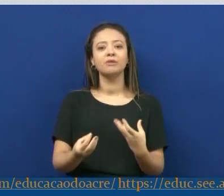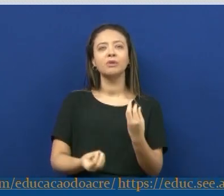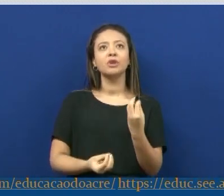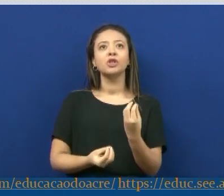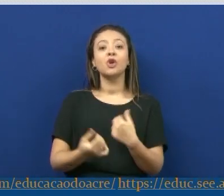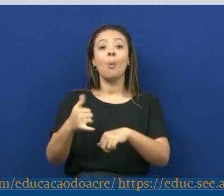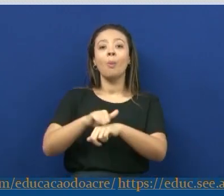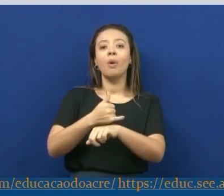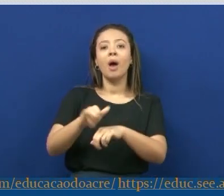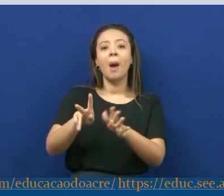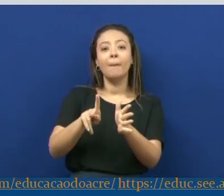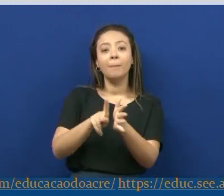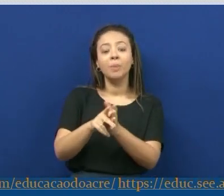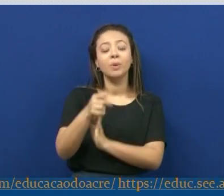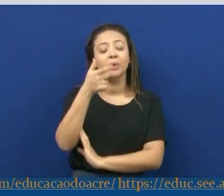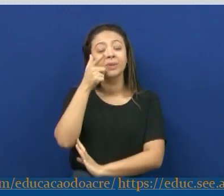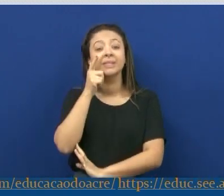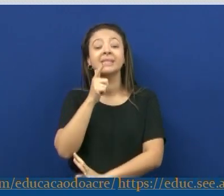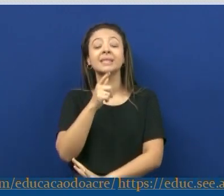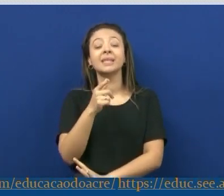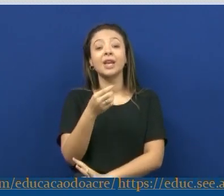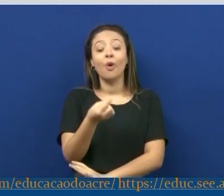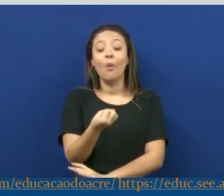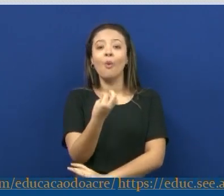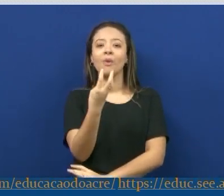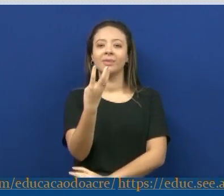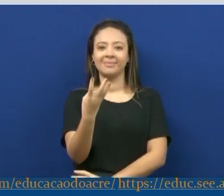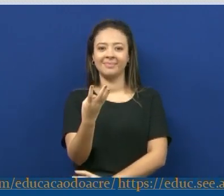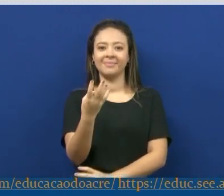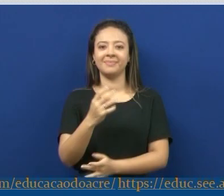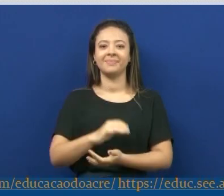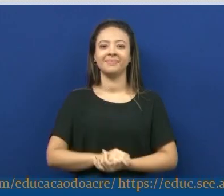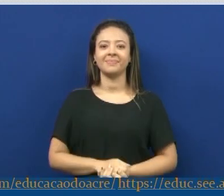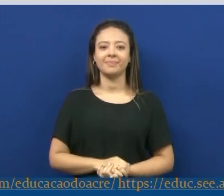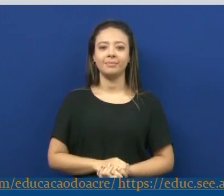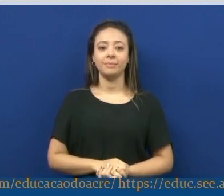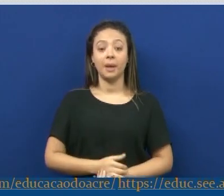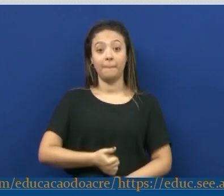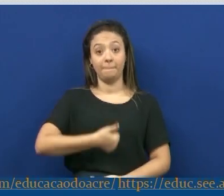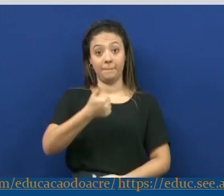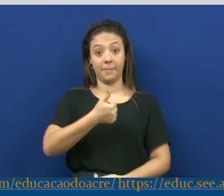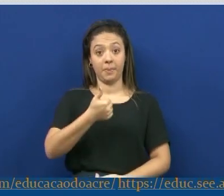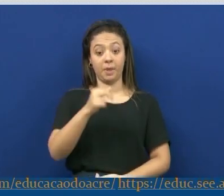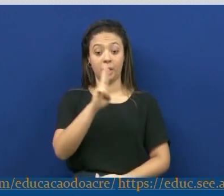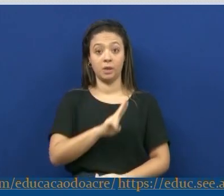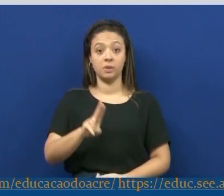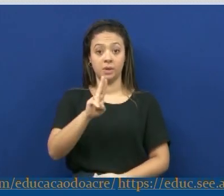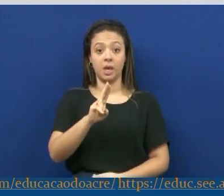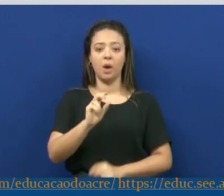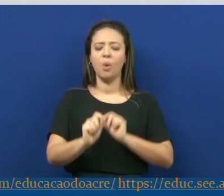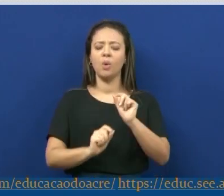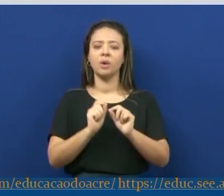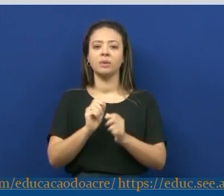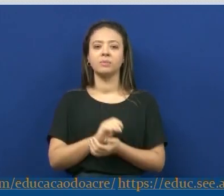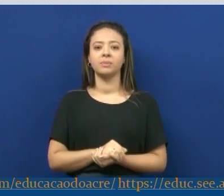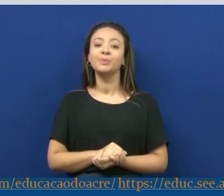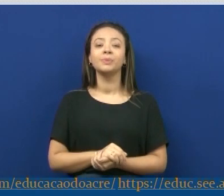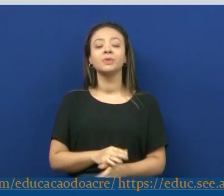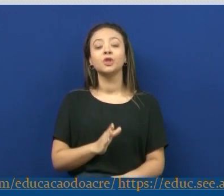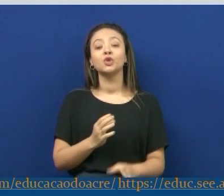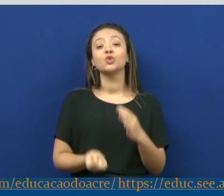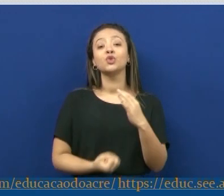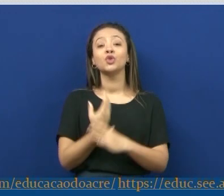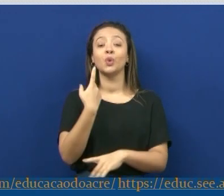uma forma de representar as quantidades. A primeira representação numérica apareceu em razão